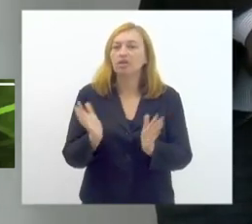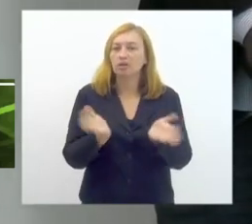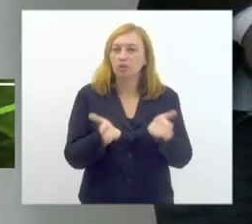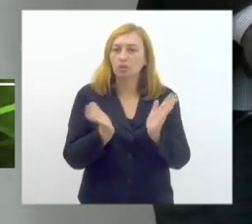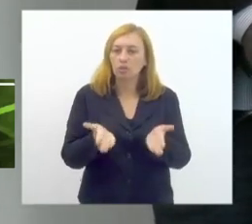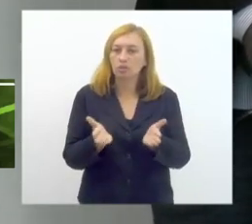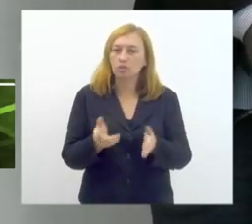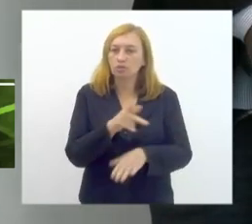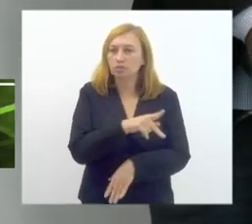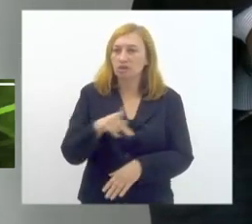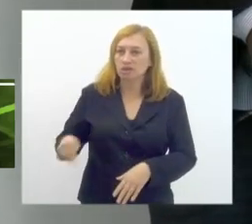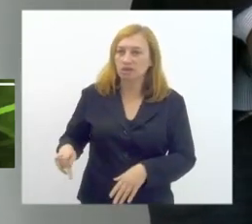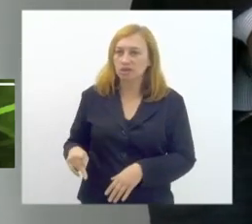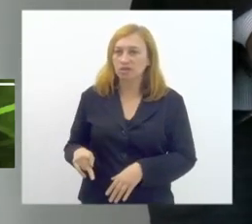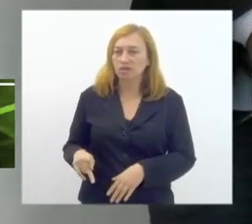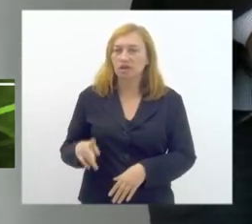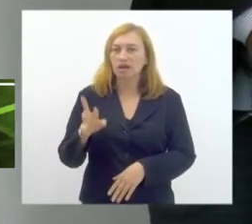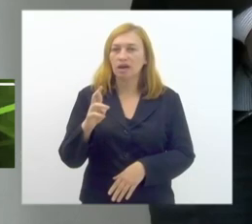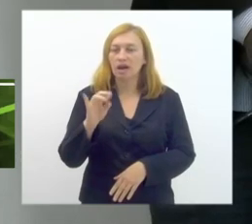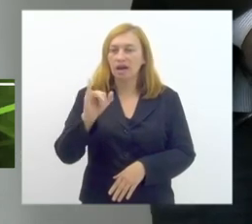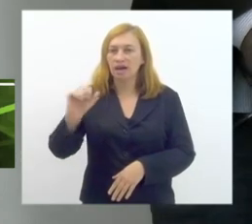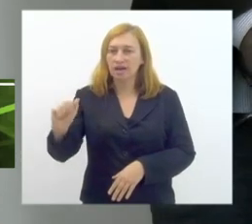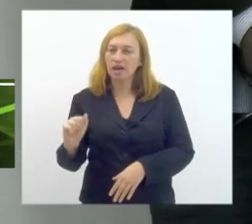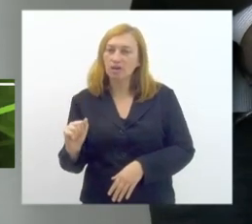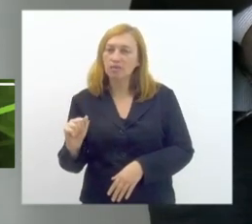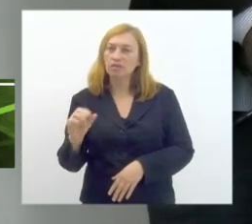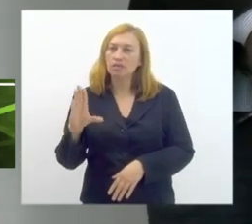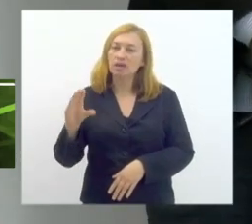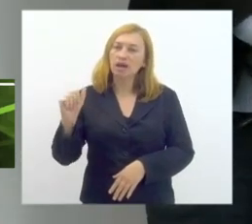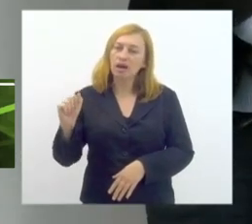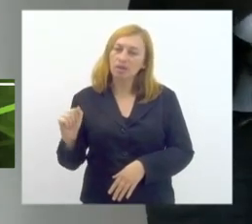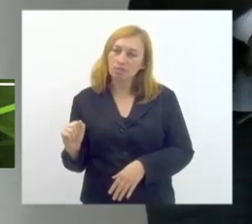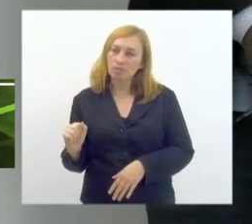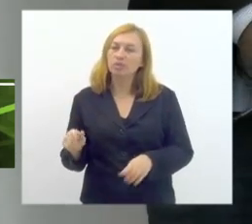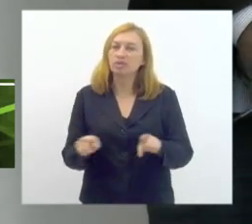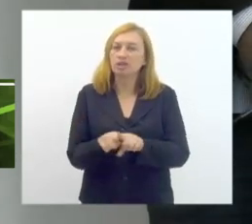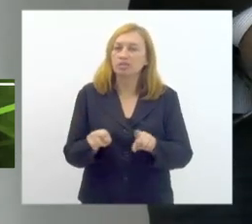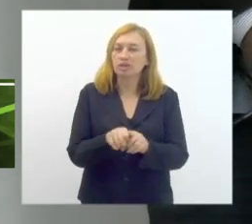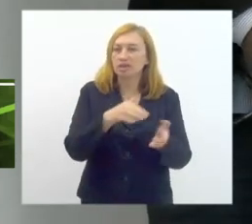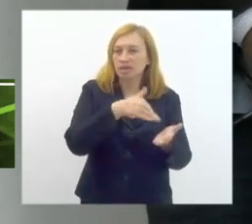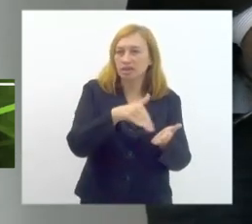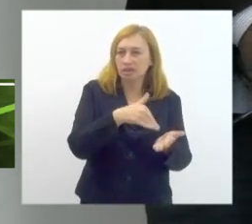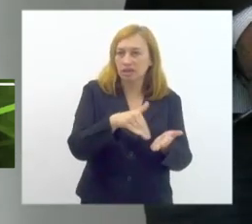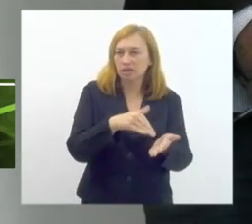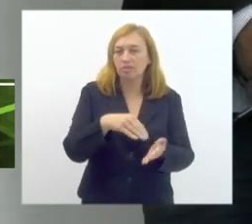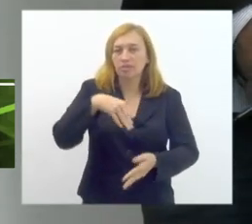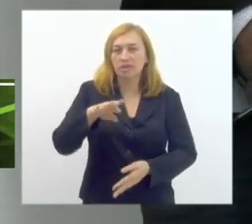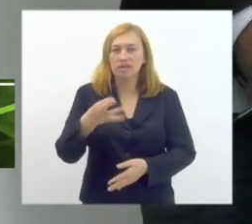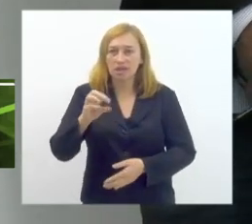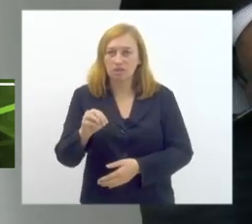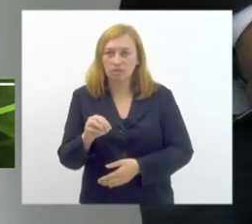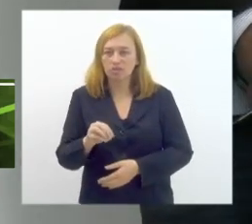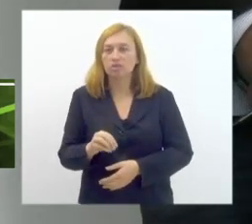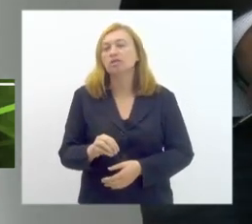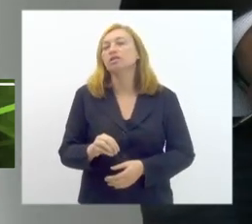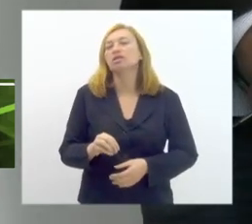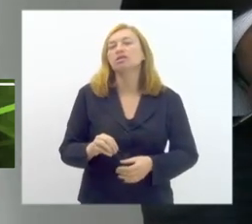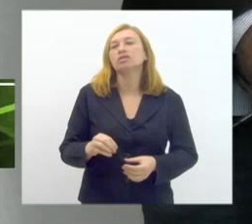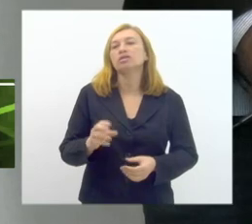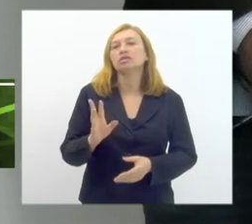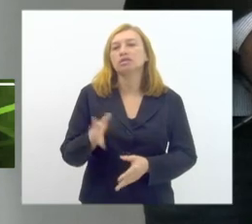o presidente é o secretário de Arraial do Cabo, o doutor Jorge Diniz, e o secretário executivo é o Marcelo. Então, uma das coisas que